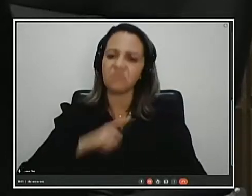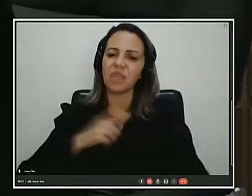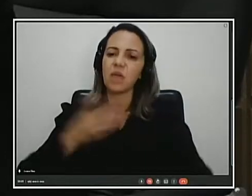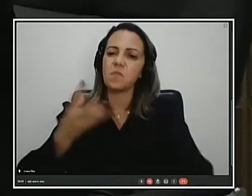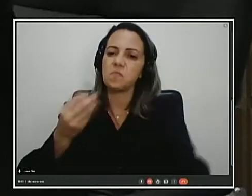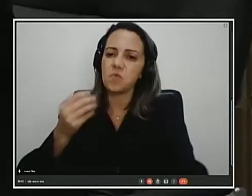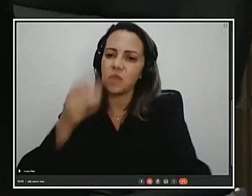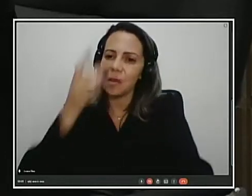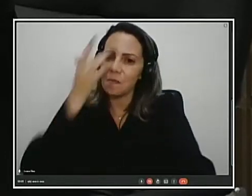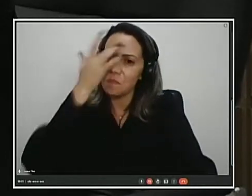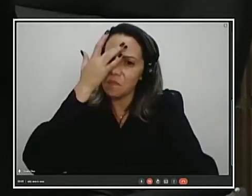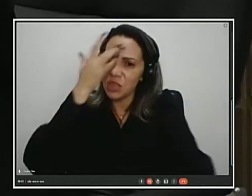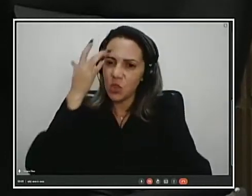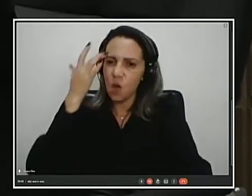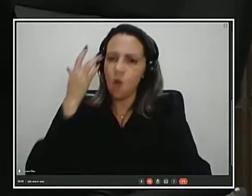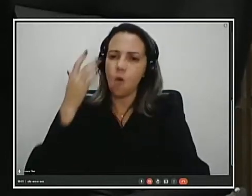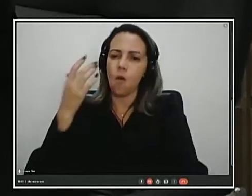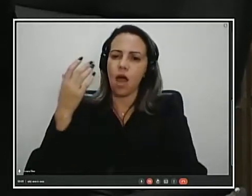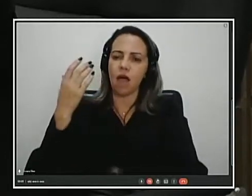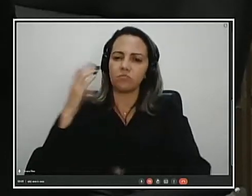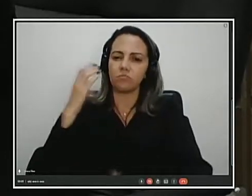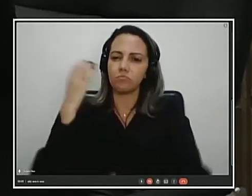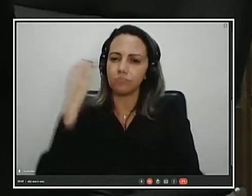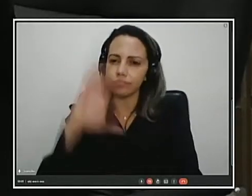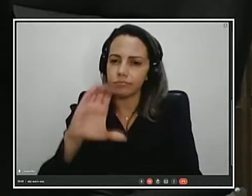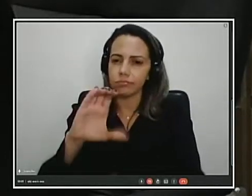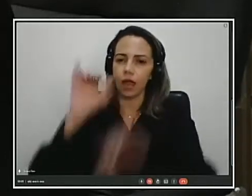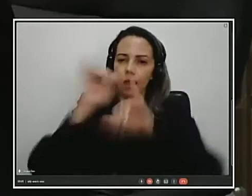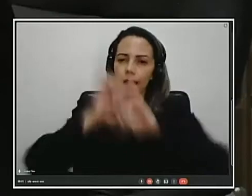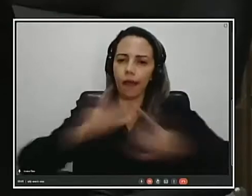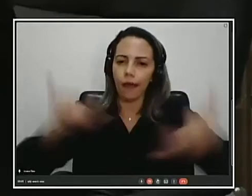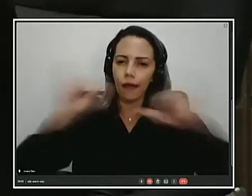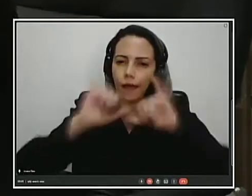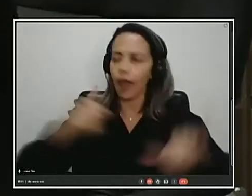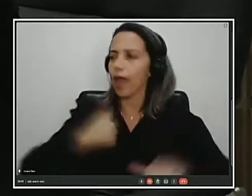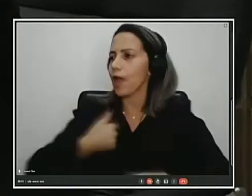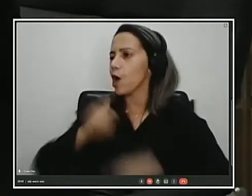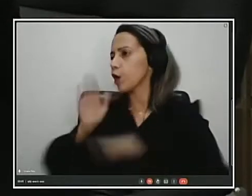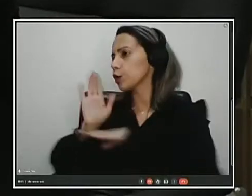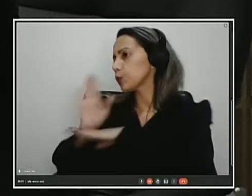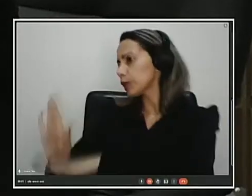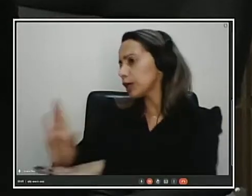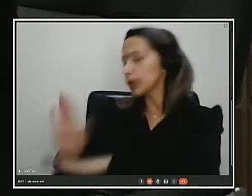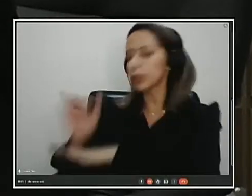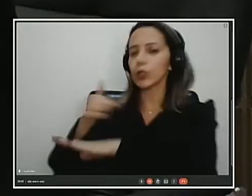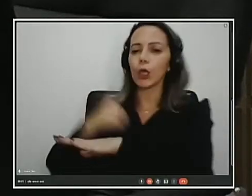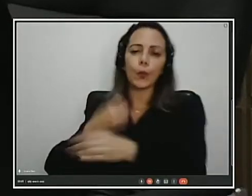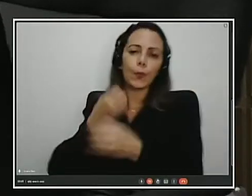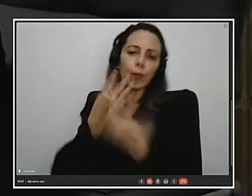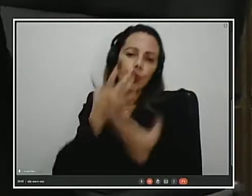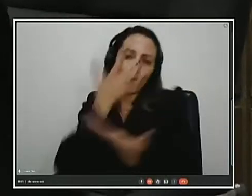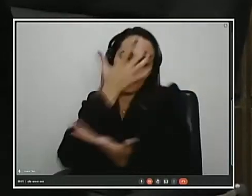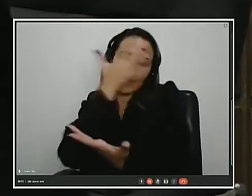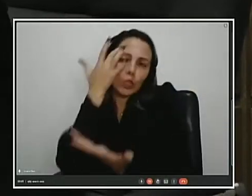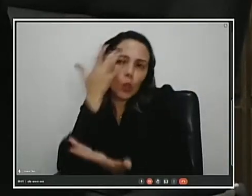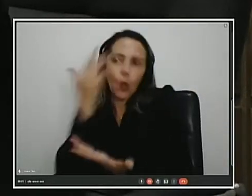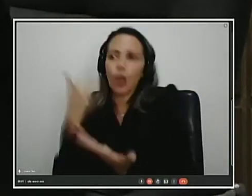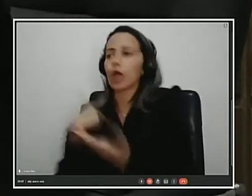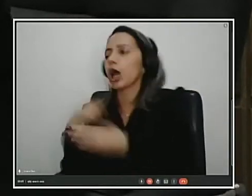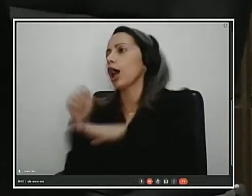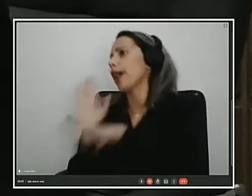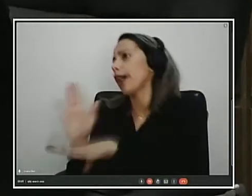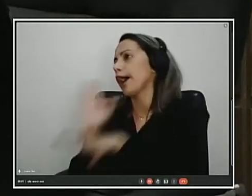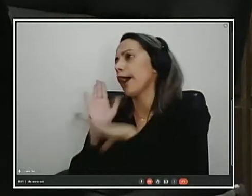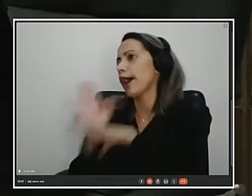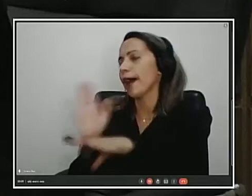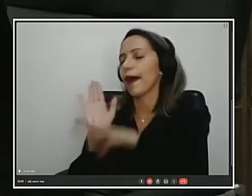que postam, batem foto, colocam, que estão ajudando, que se é para aparecer, fazendo bem,